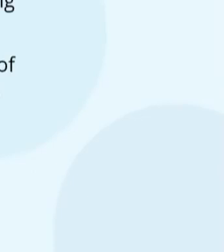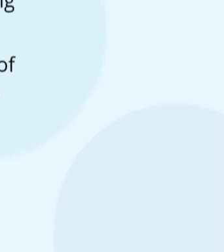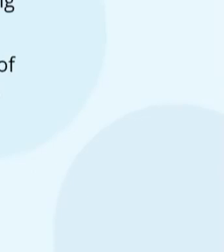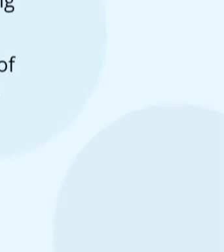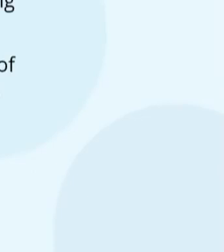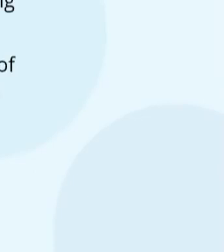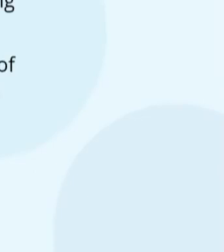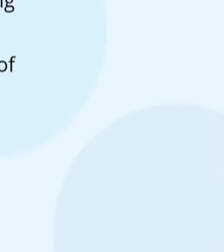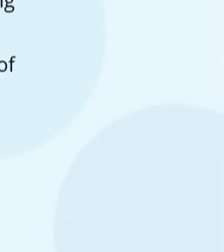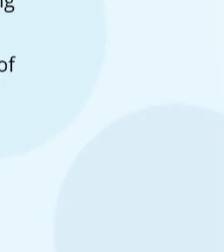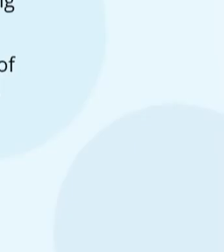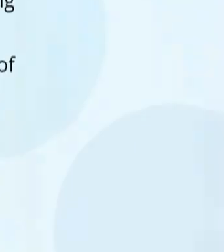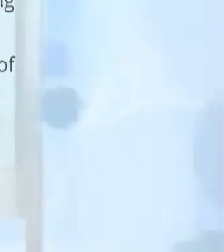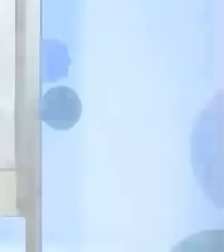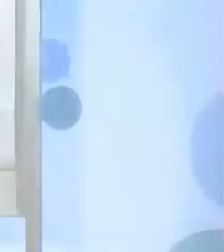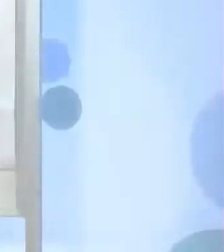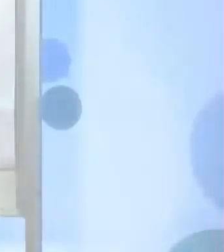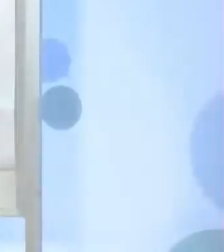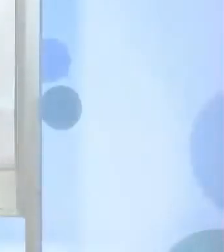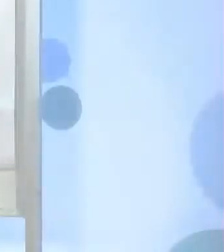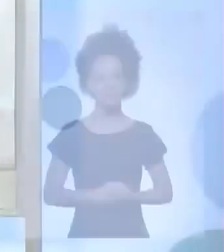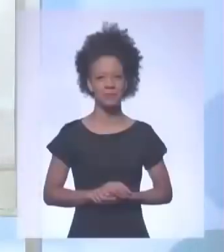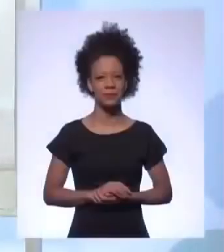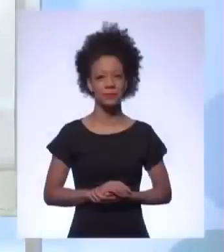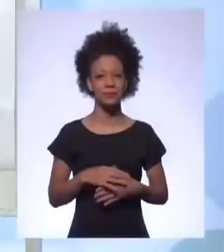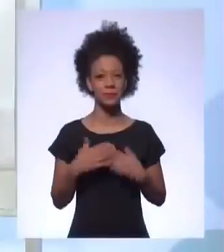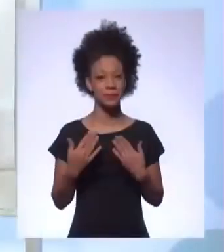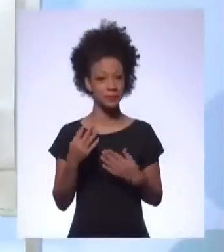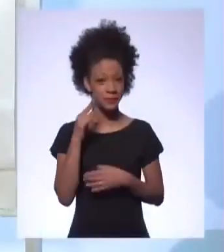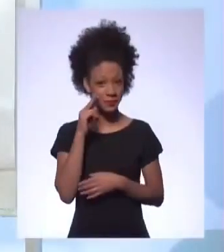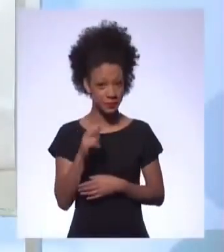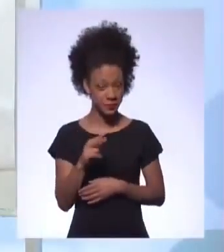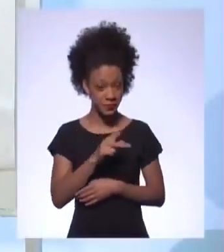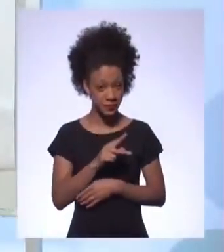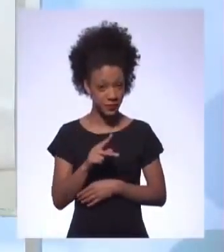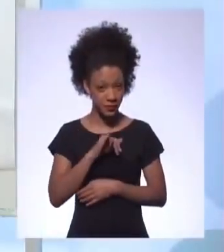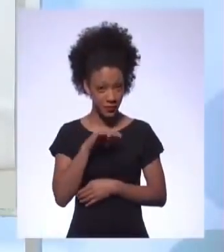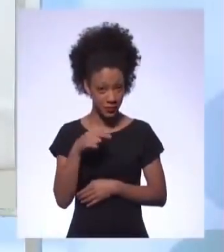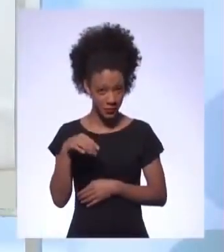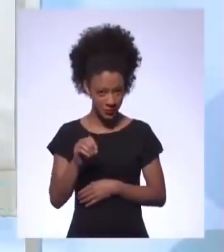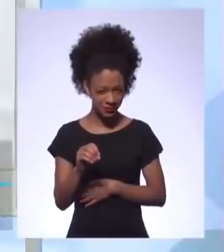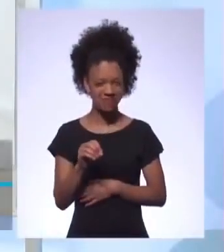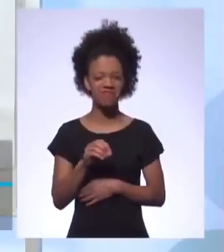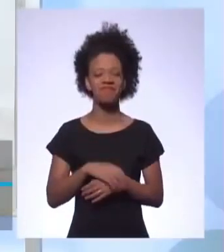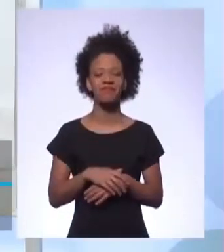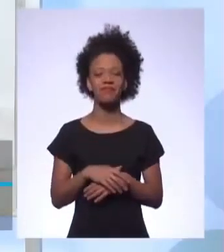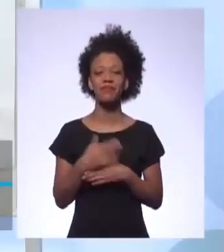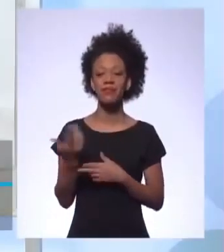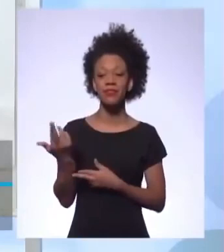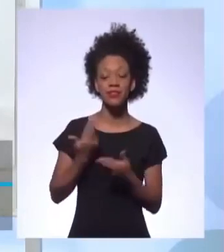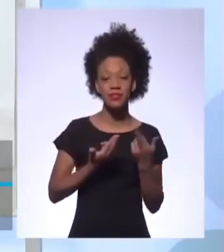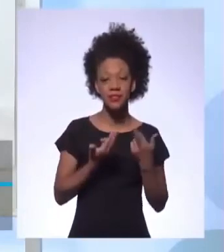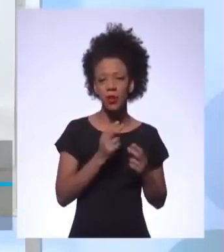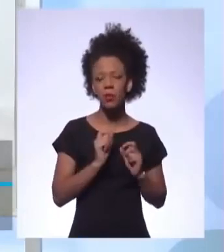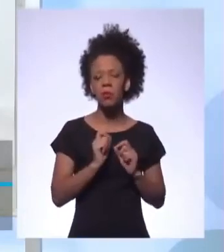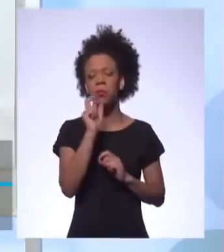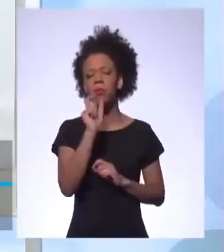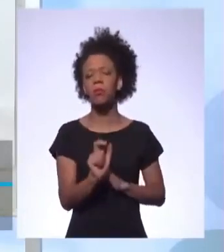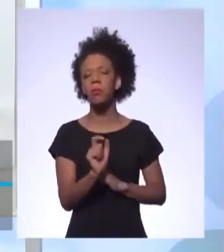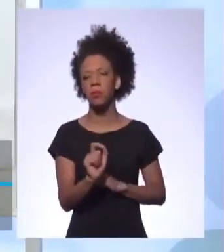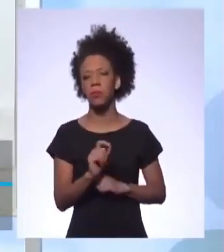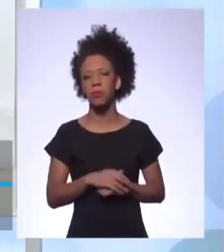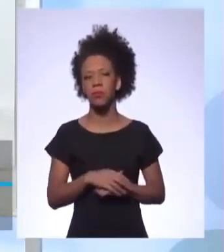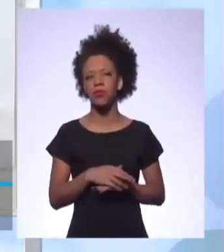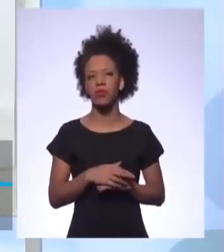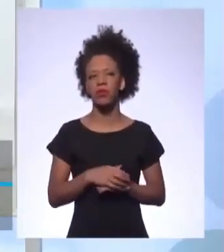life experience. Vocês viram? O professor João, ele deu um pouquinho, falou um pouco sobre ele, quem ele é. Ele